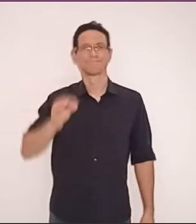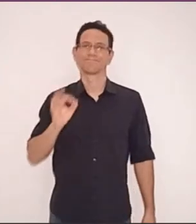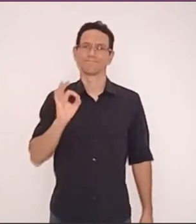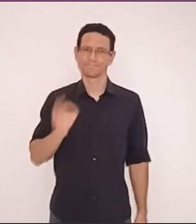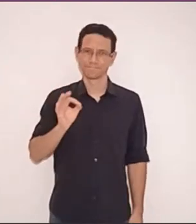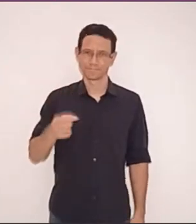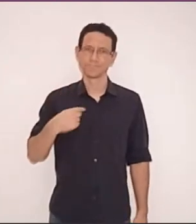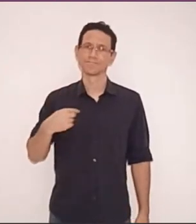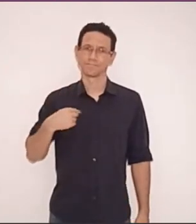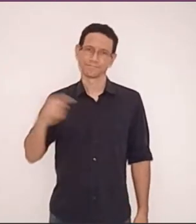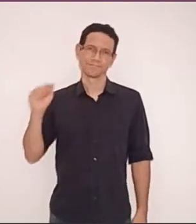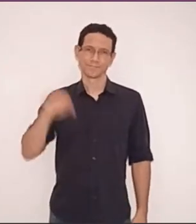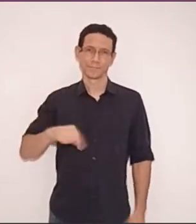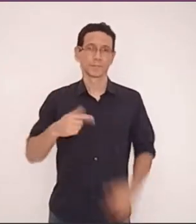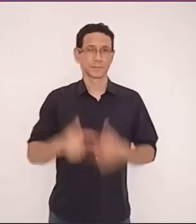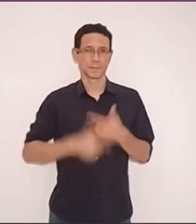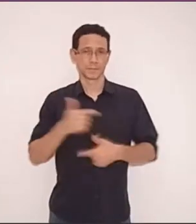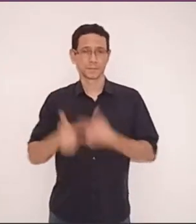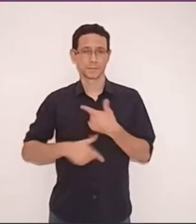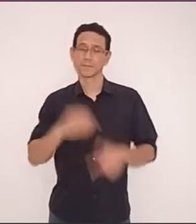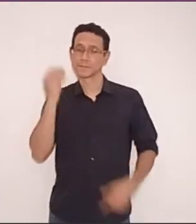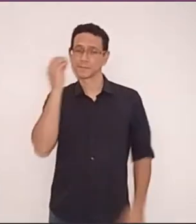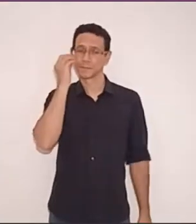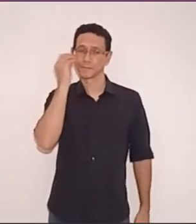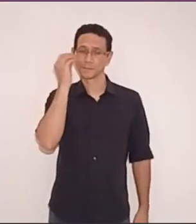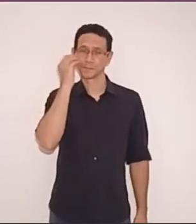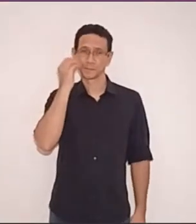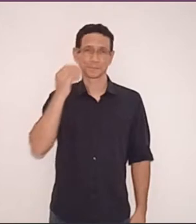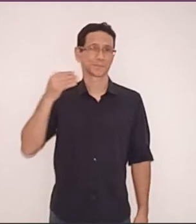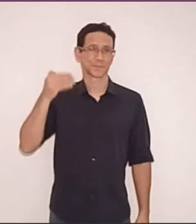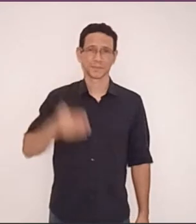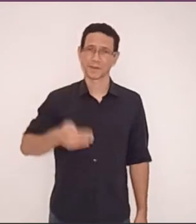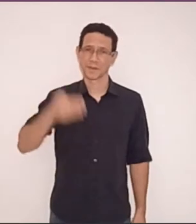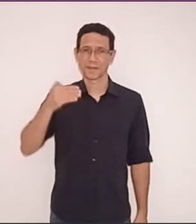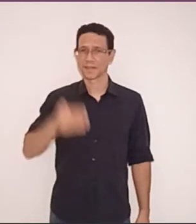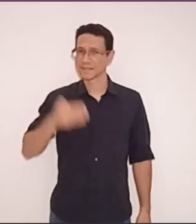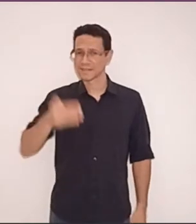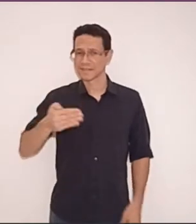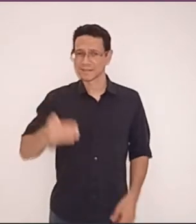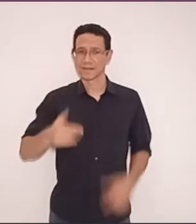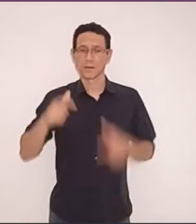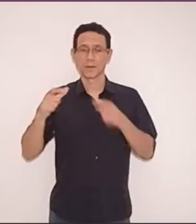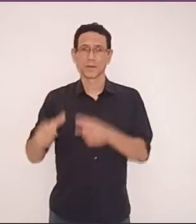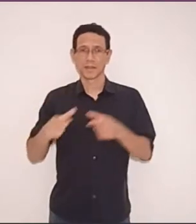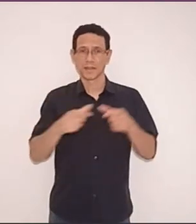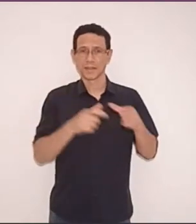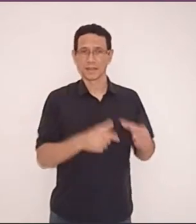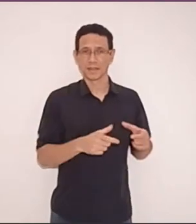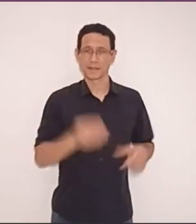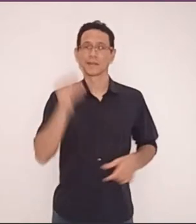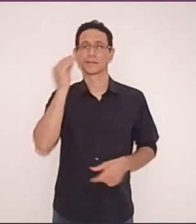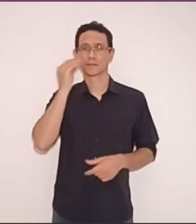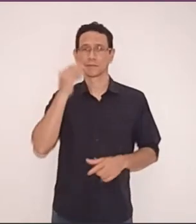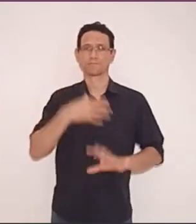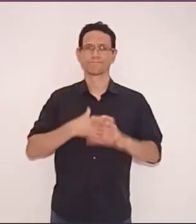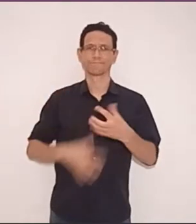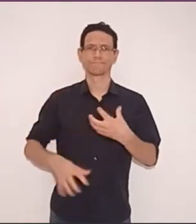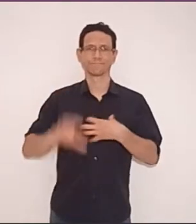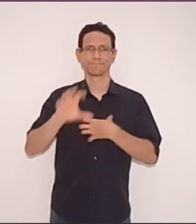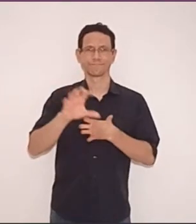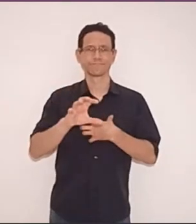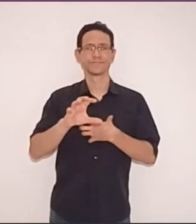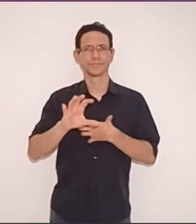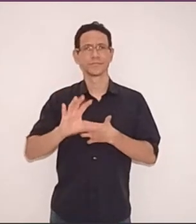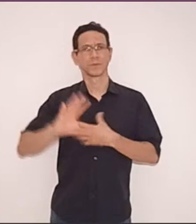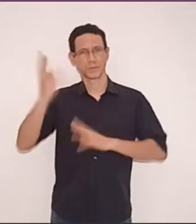e algo que eu tenho tu aí a todo momento e todos os lugares que eu passo tentar humanizar